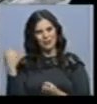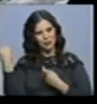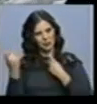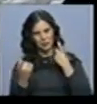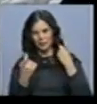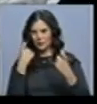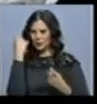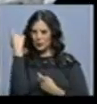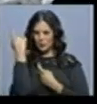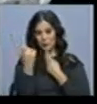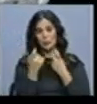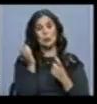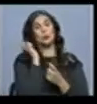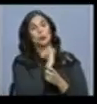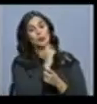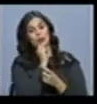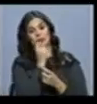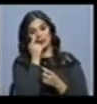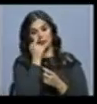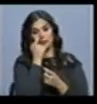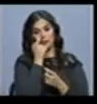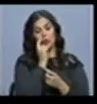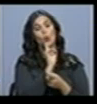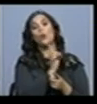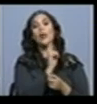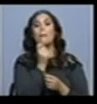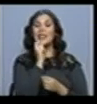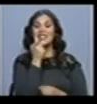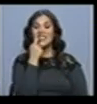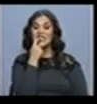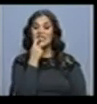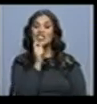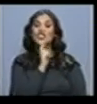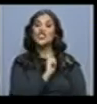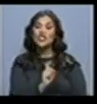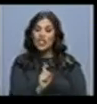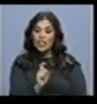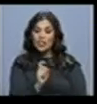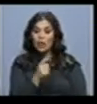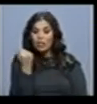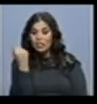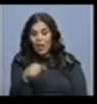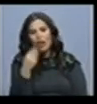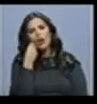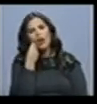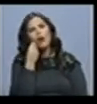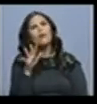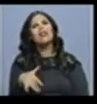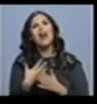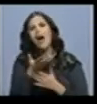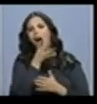que, muito provavelmente, é capaz de haver gelo, e é gelo primordial. Como é que chegou ali aquela